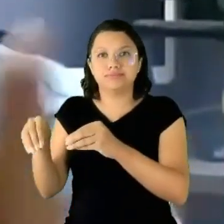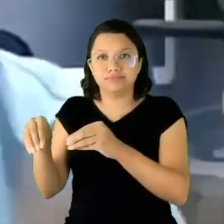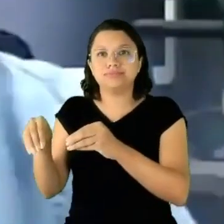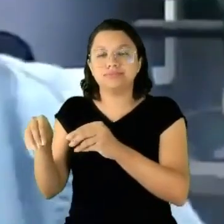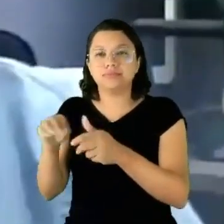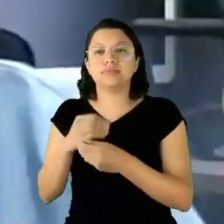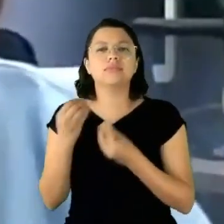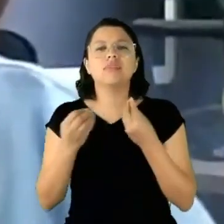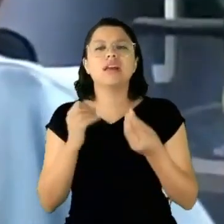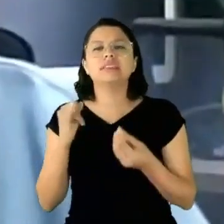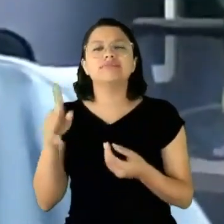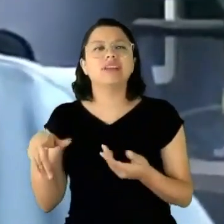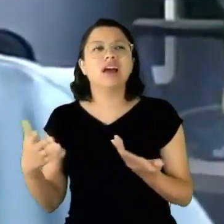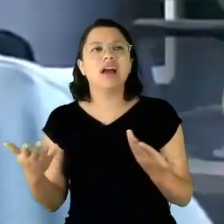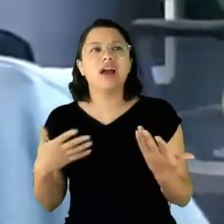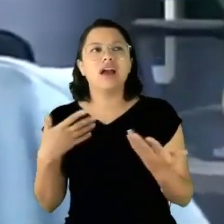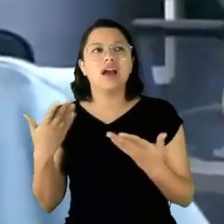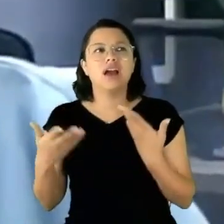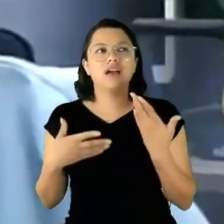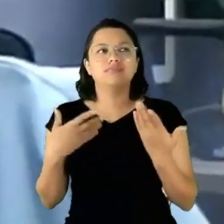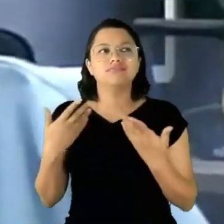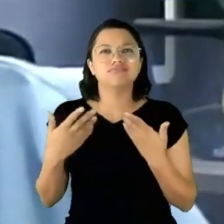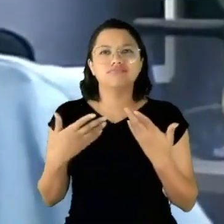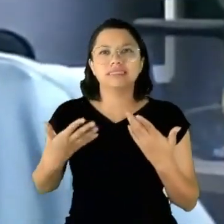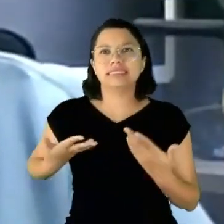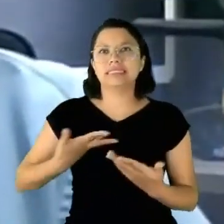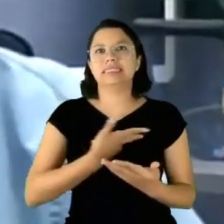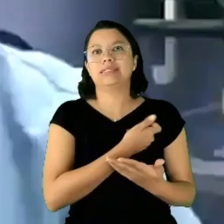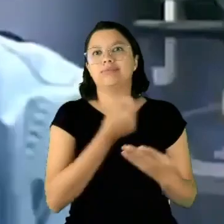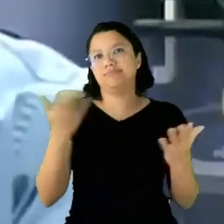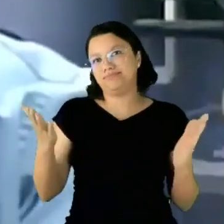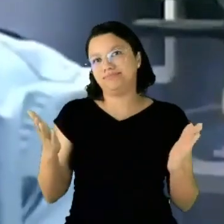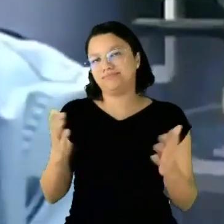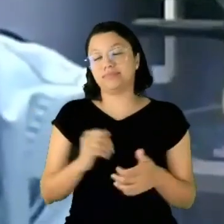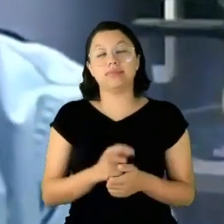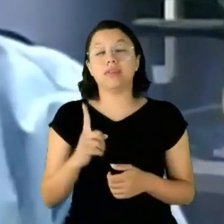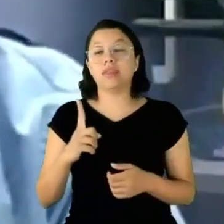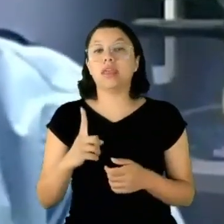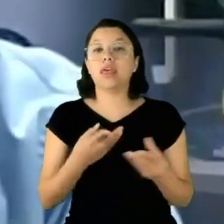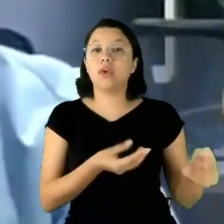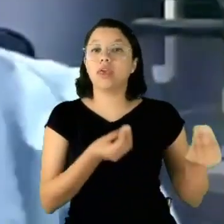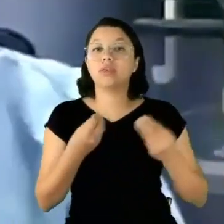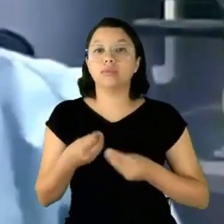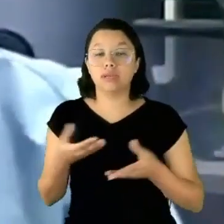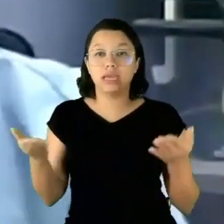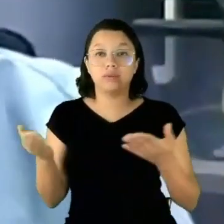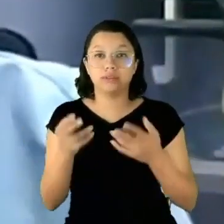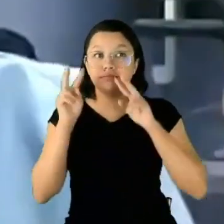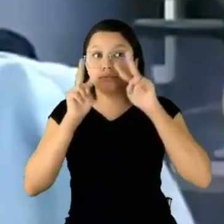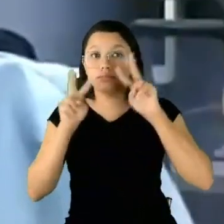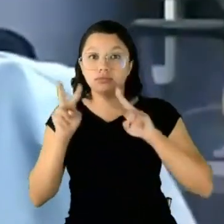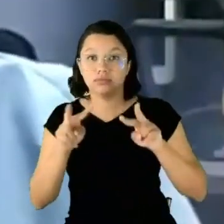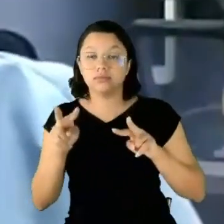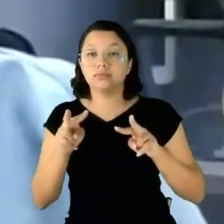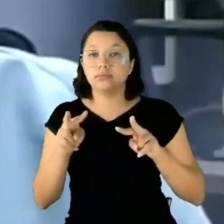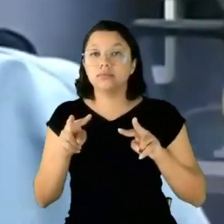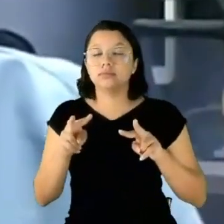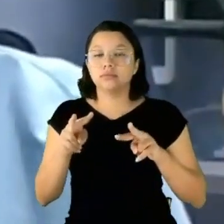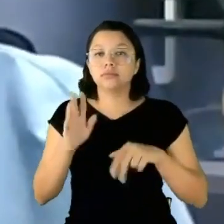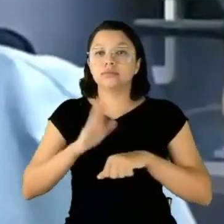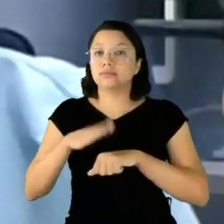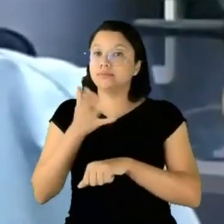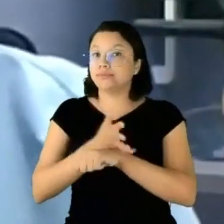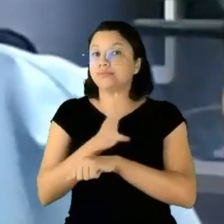como se fosse o salvador. Então, eu trago para vocês aqui uma visão mais pragmática da gestão,